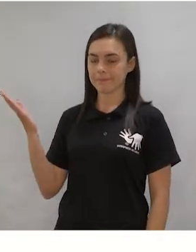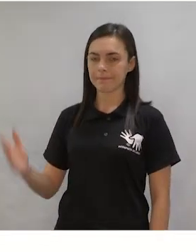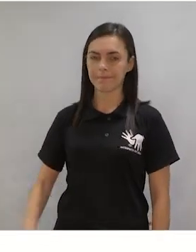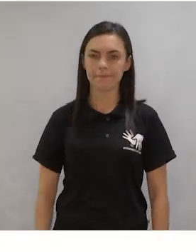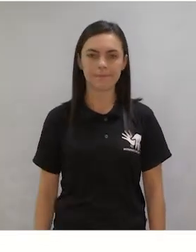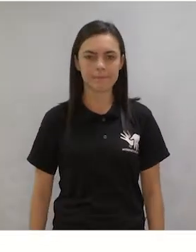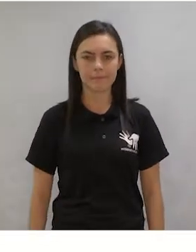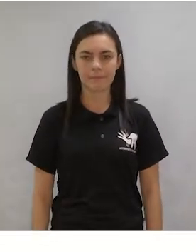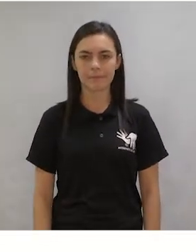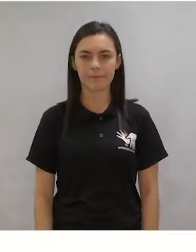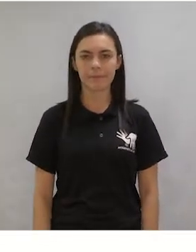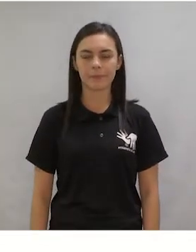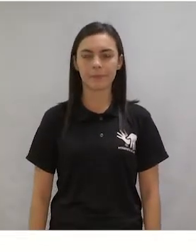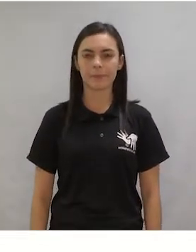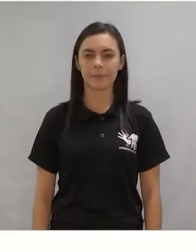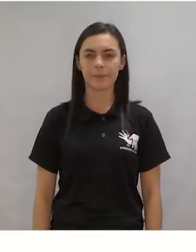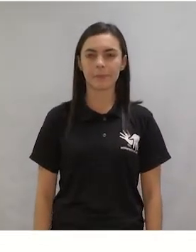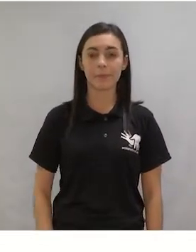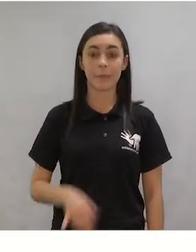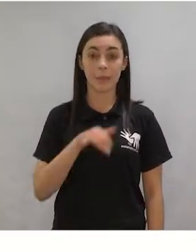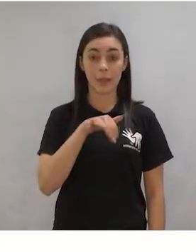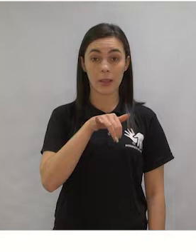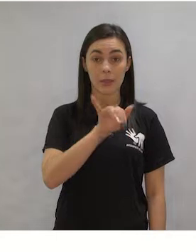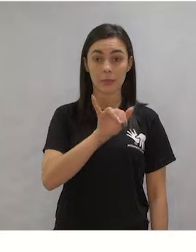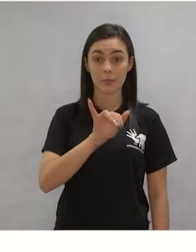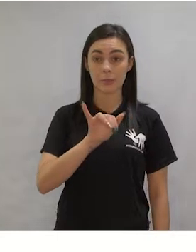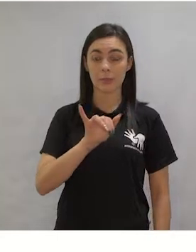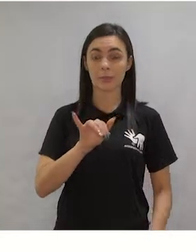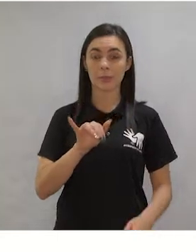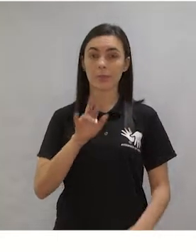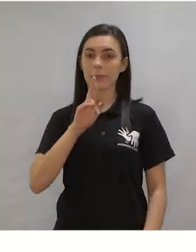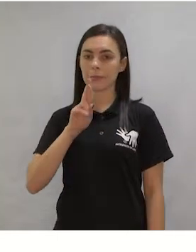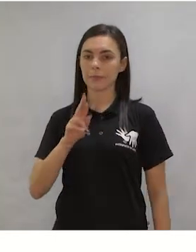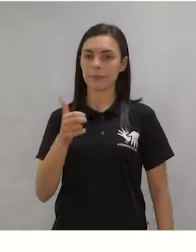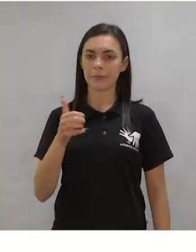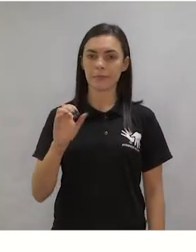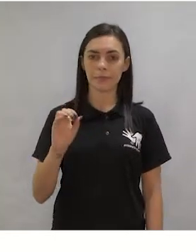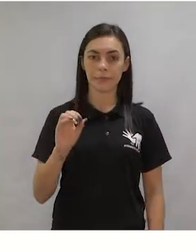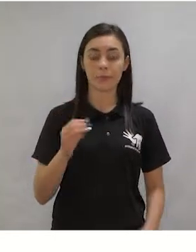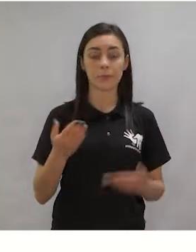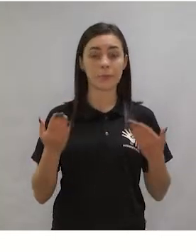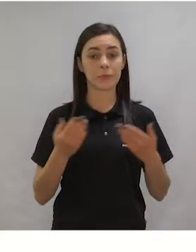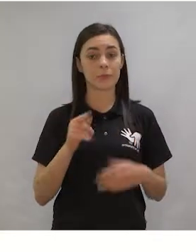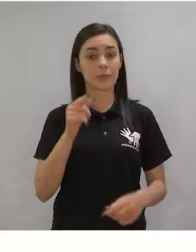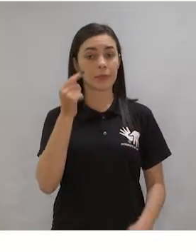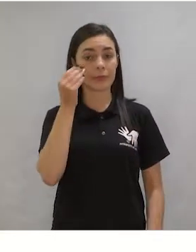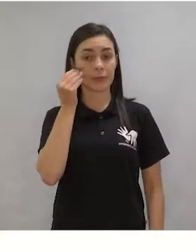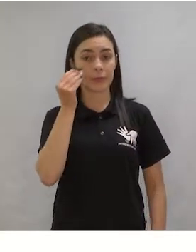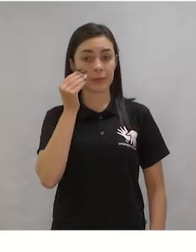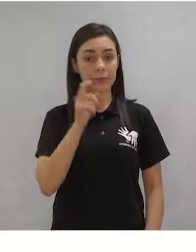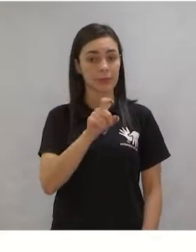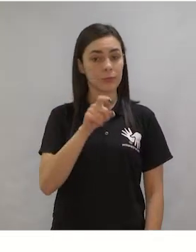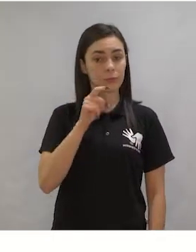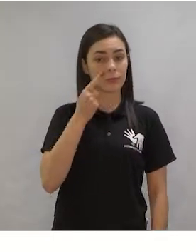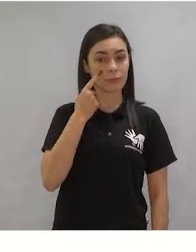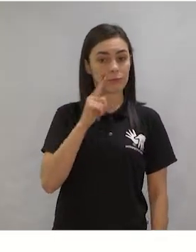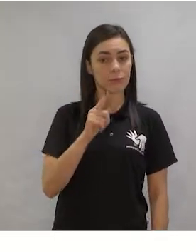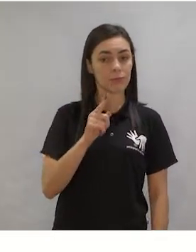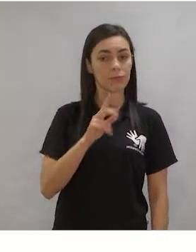lá. Sabendo que o valor de y é igual a 10, encontre o valor de